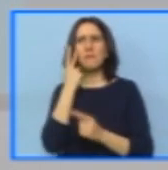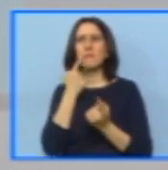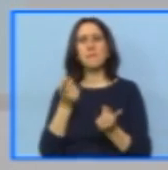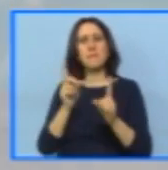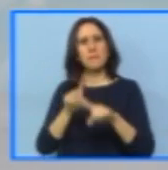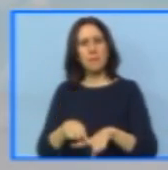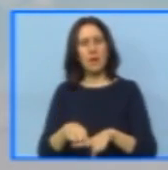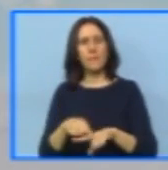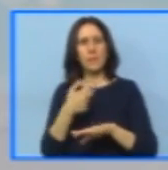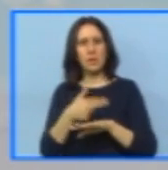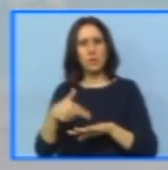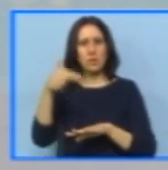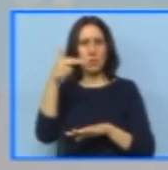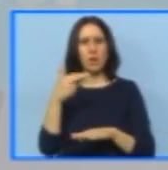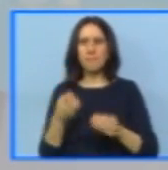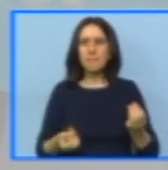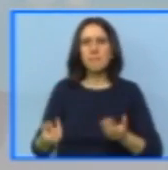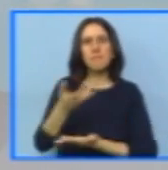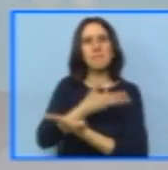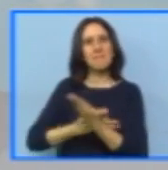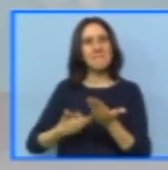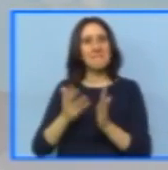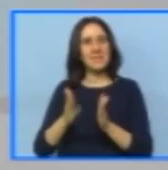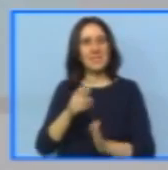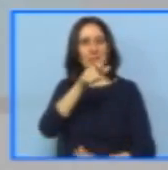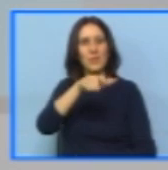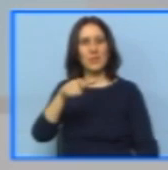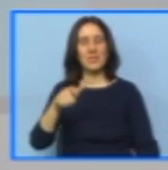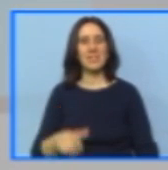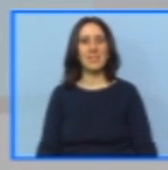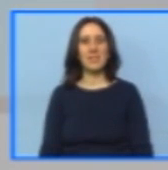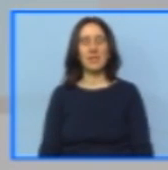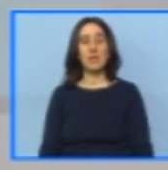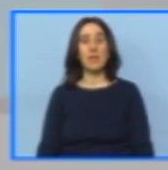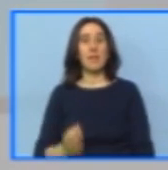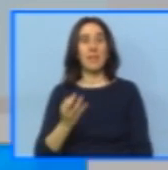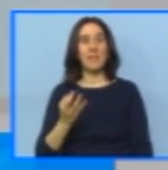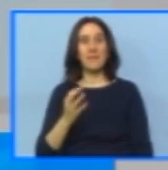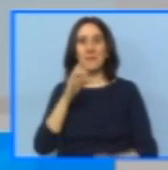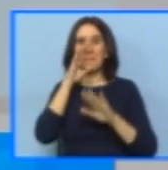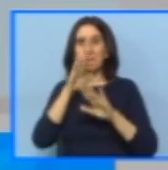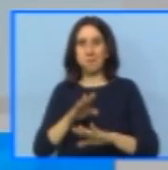convém espalhar e partilhar com os outros. Pois, exatamente. É imparável, não é?